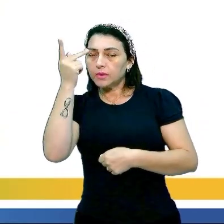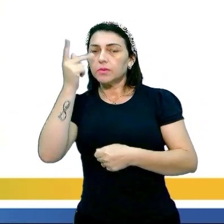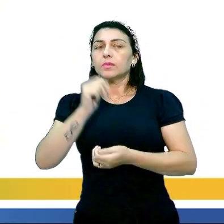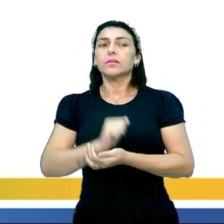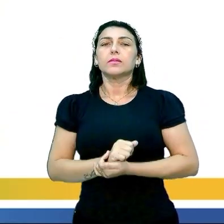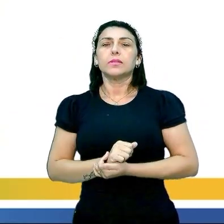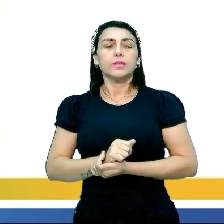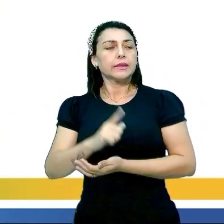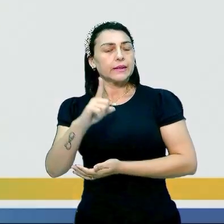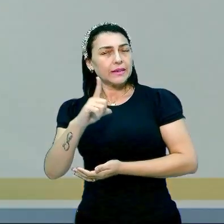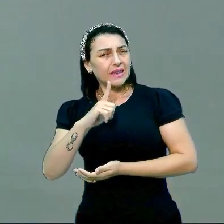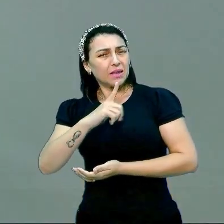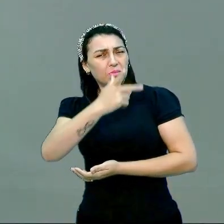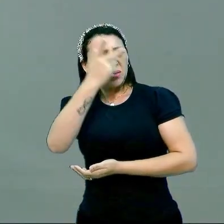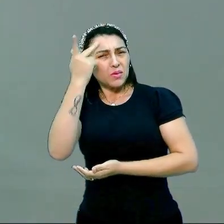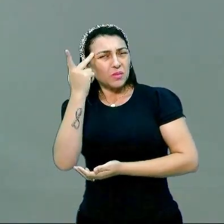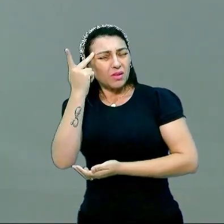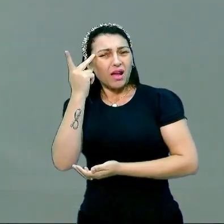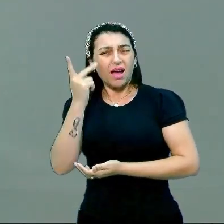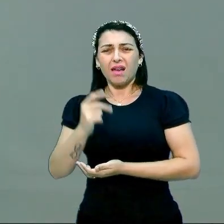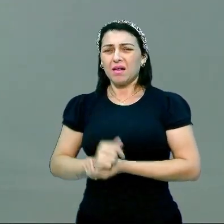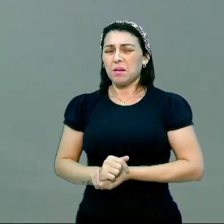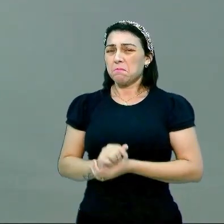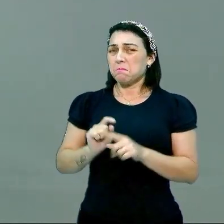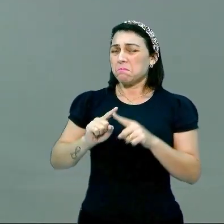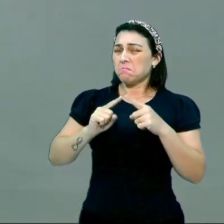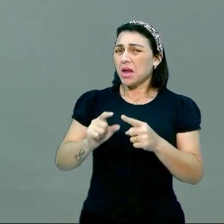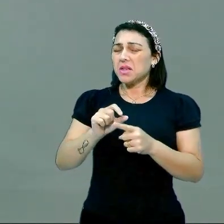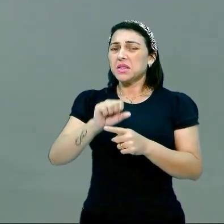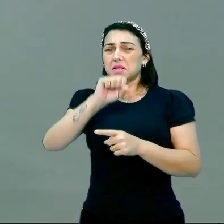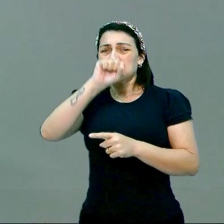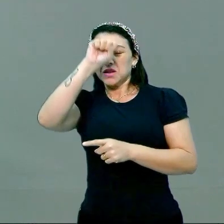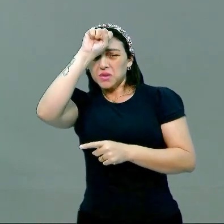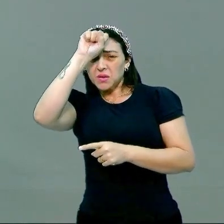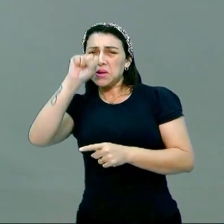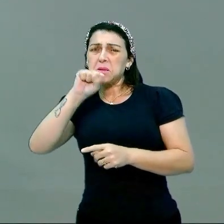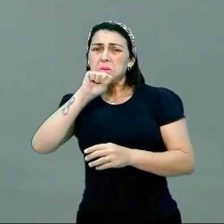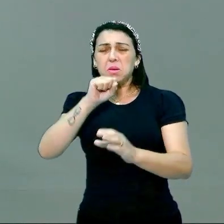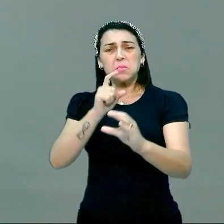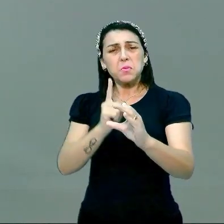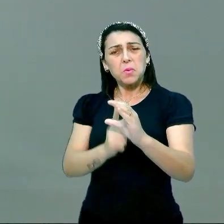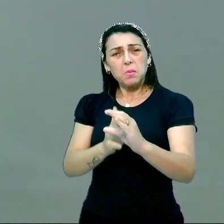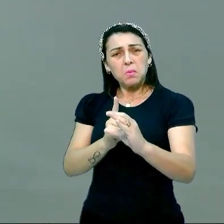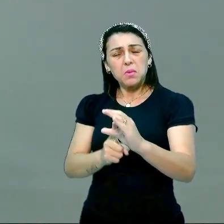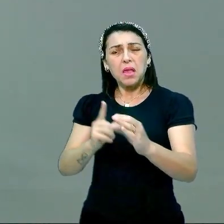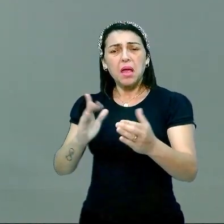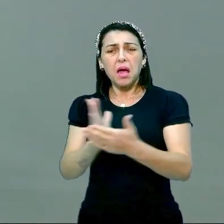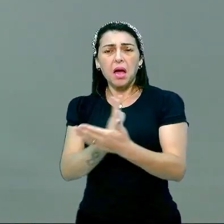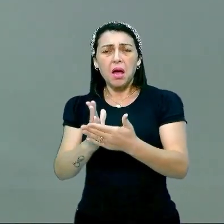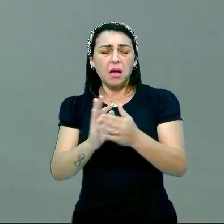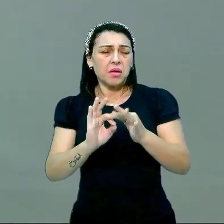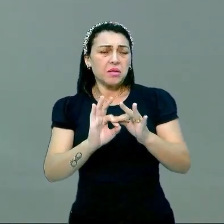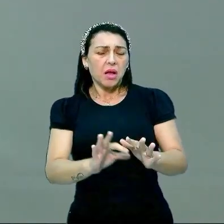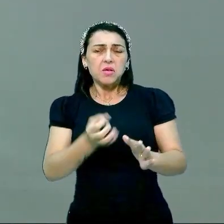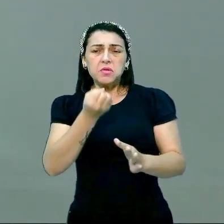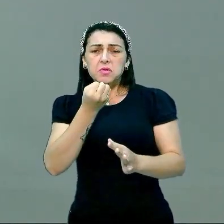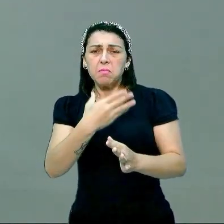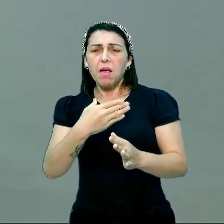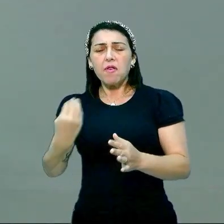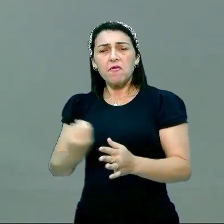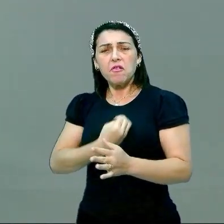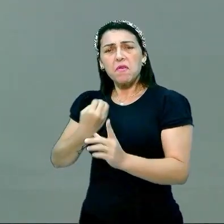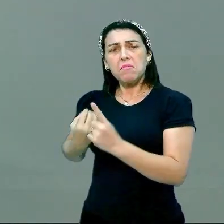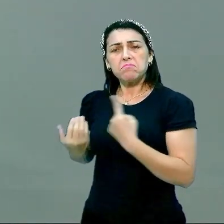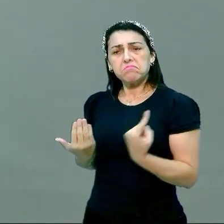pessoas. E aí tem muita gente que fica dizendo, mas esse socialismo, esse comunismo, alguém deixa todos os bens e vai